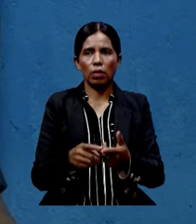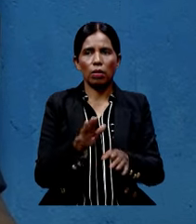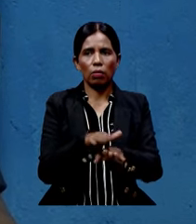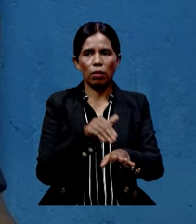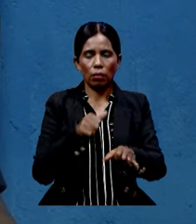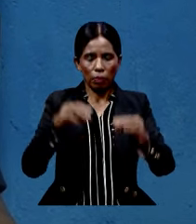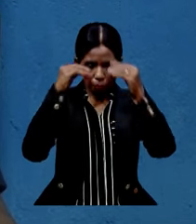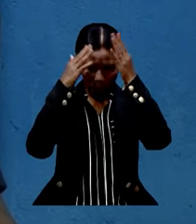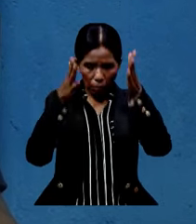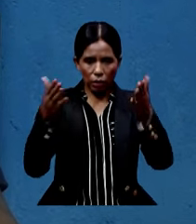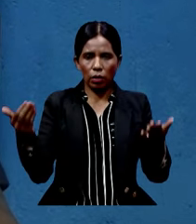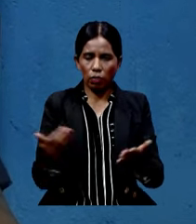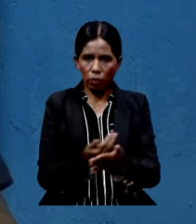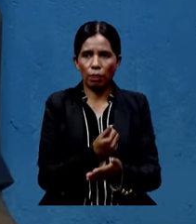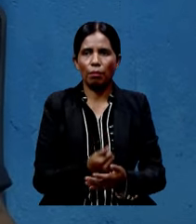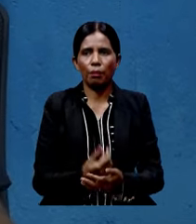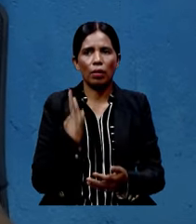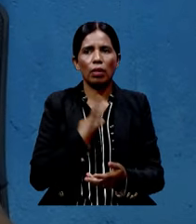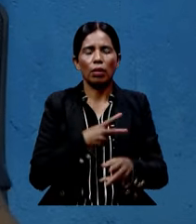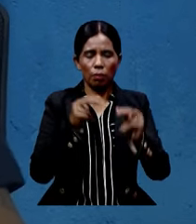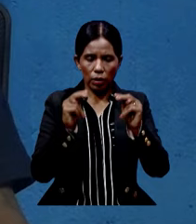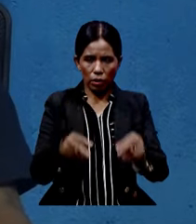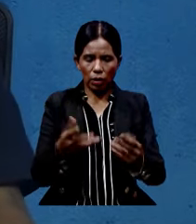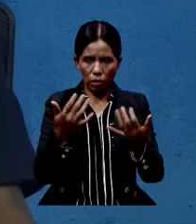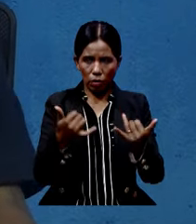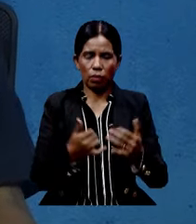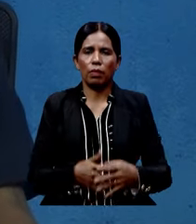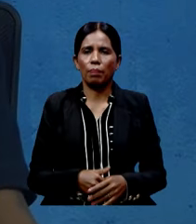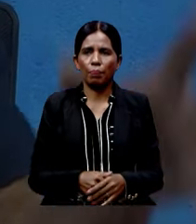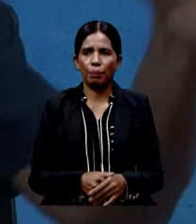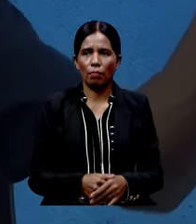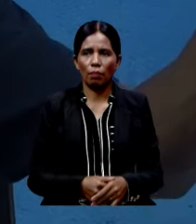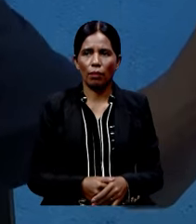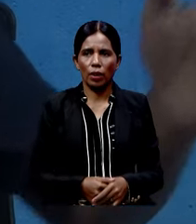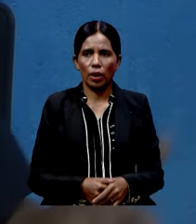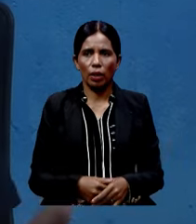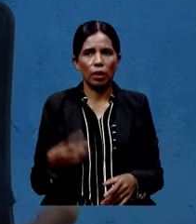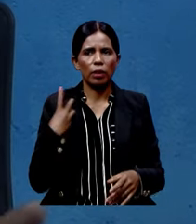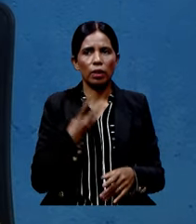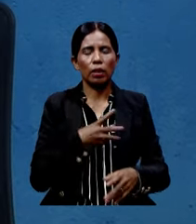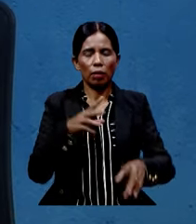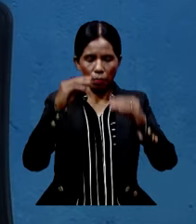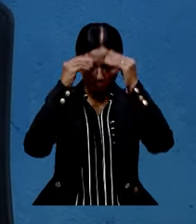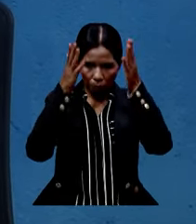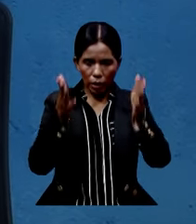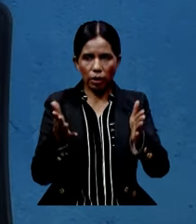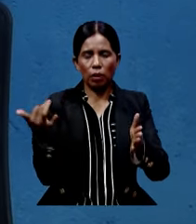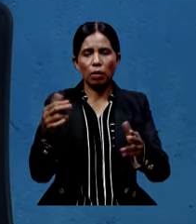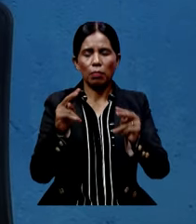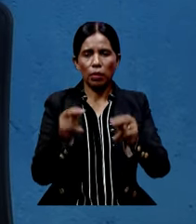sfon ita precisa agora ne itena profesor existente agora precisa numero